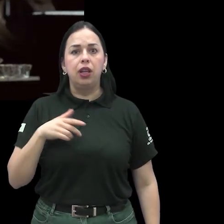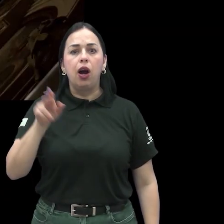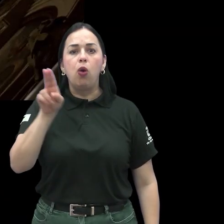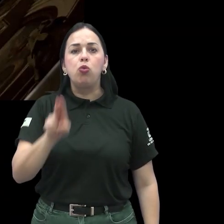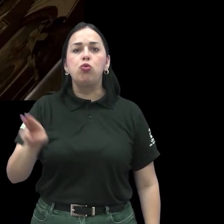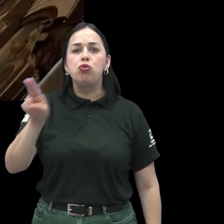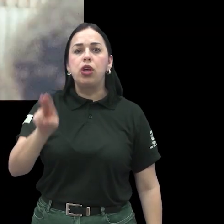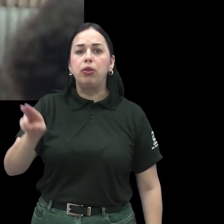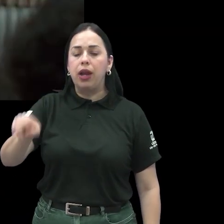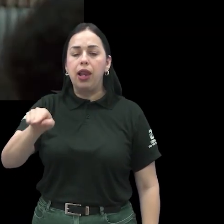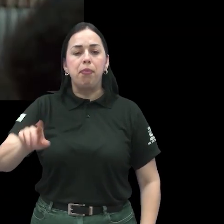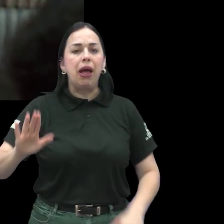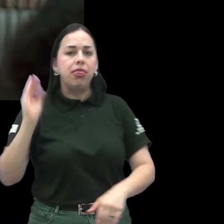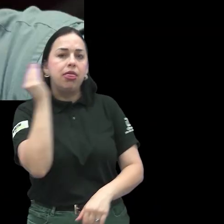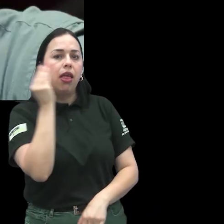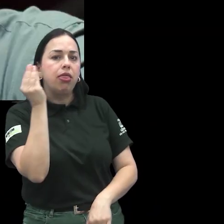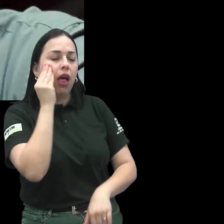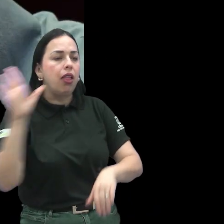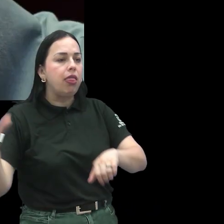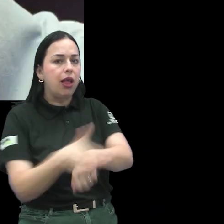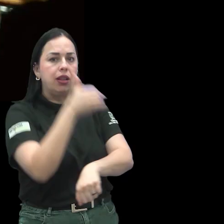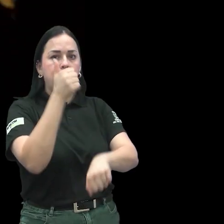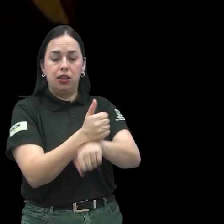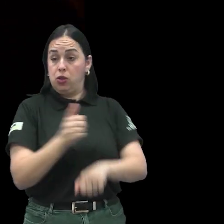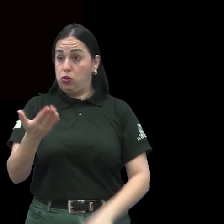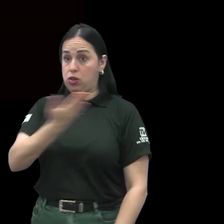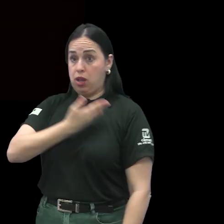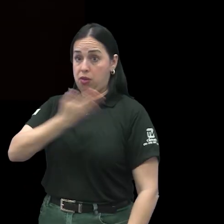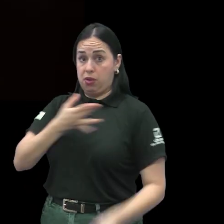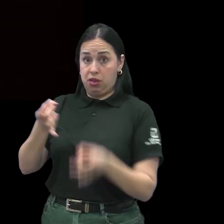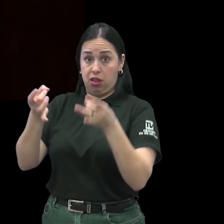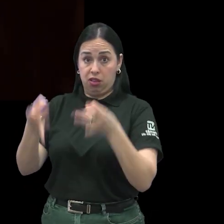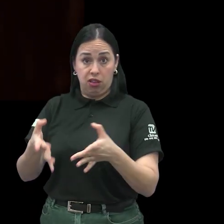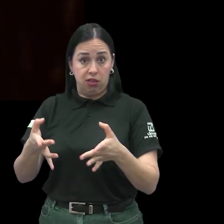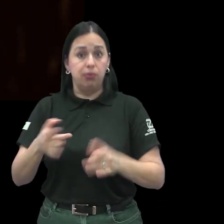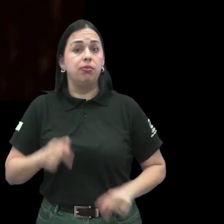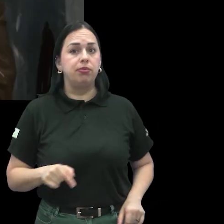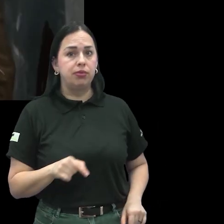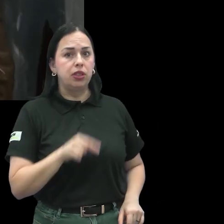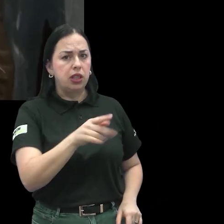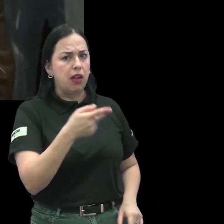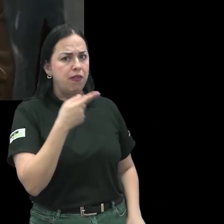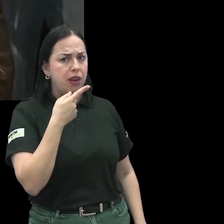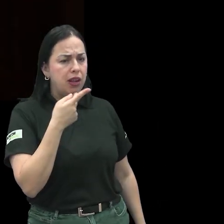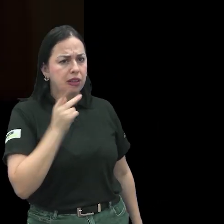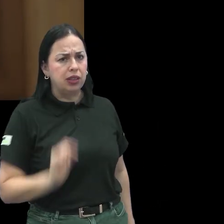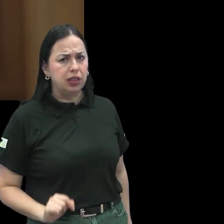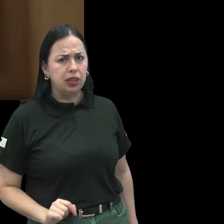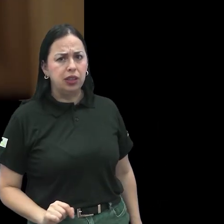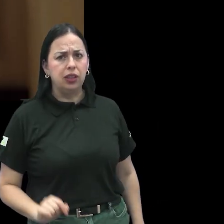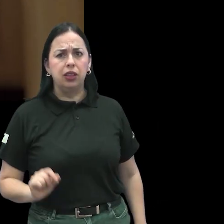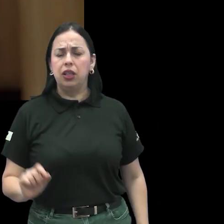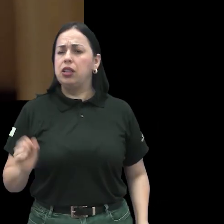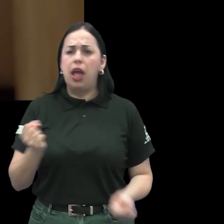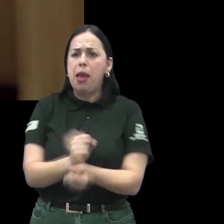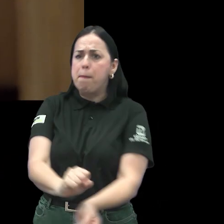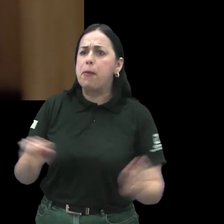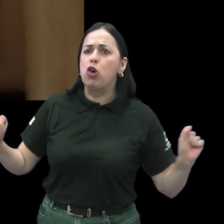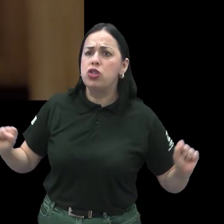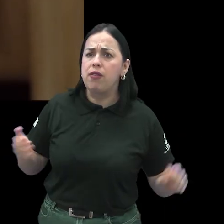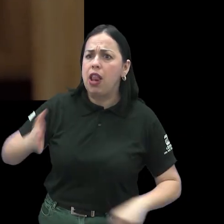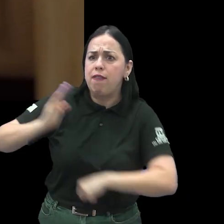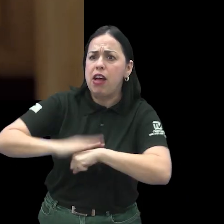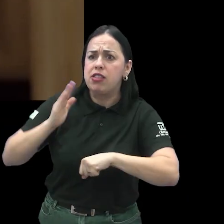dar um golpe. Seus amigos te abandonaram. Foram eles. Isso que você está falando muda tudo. Como é possível que ele tenha feito